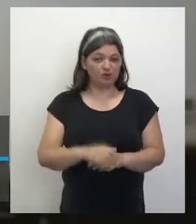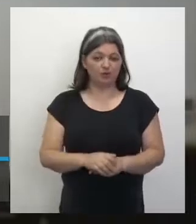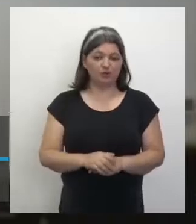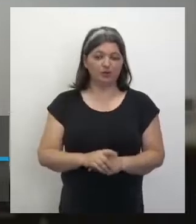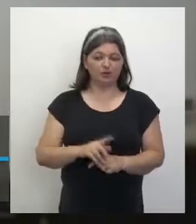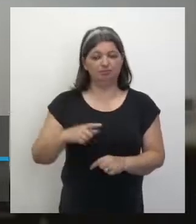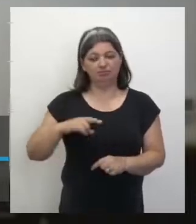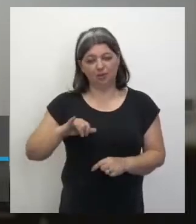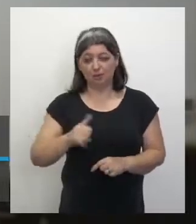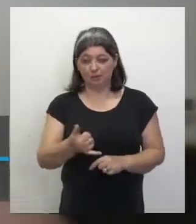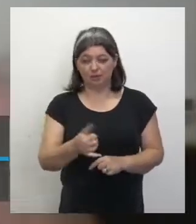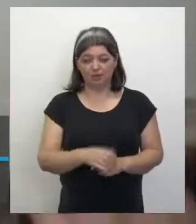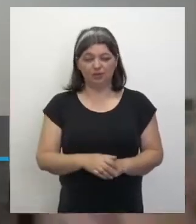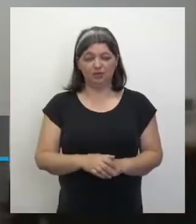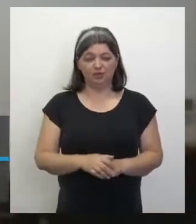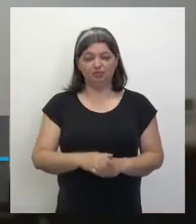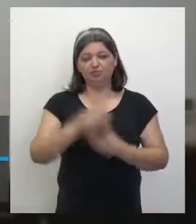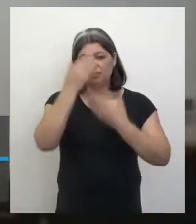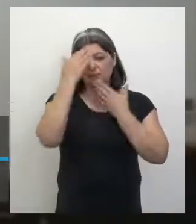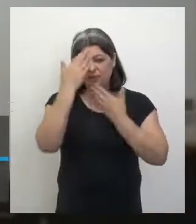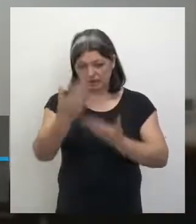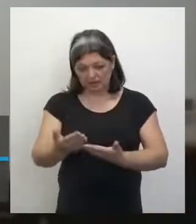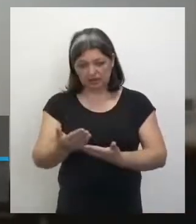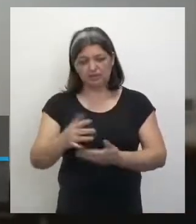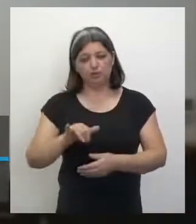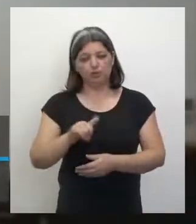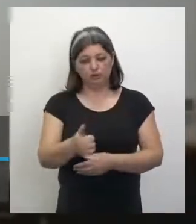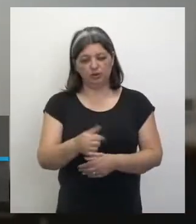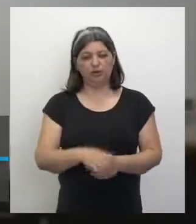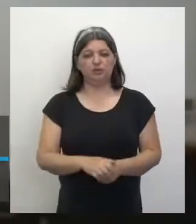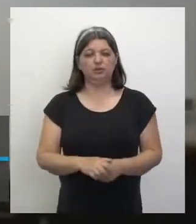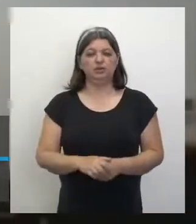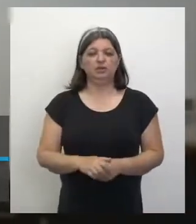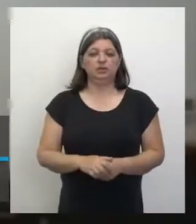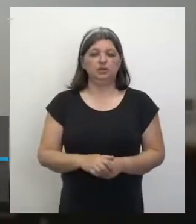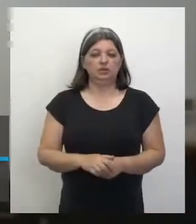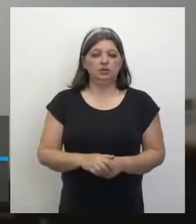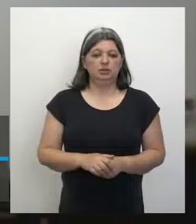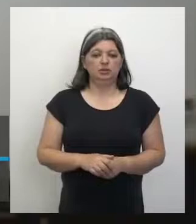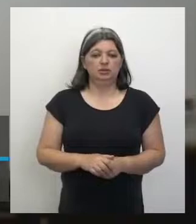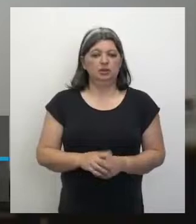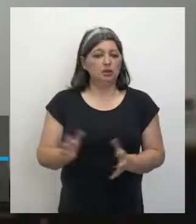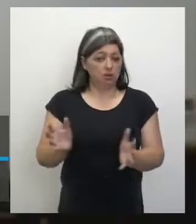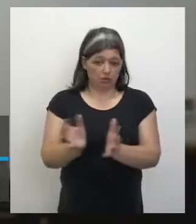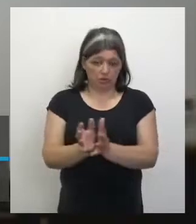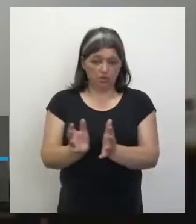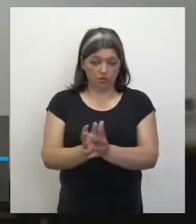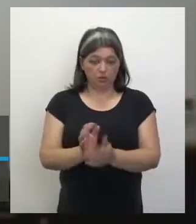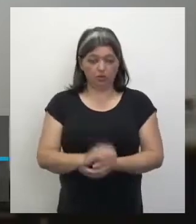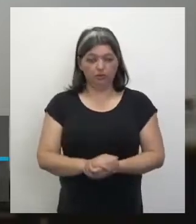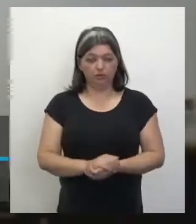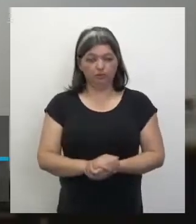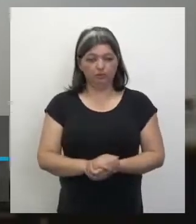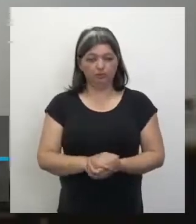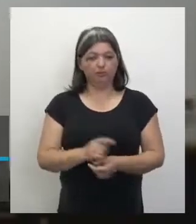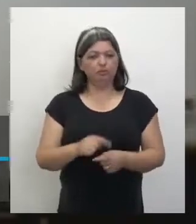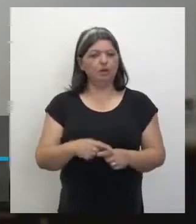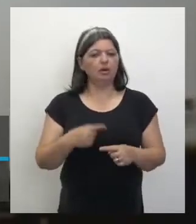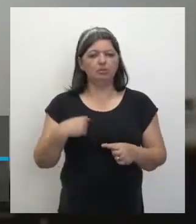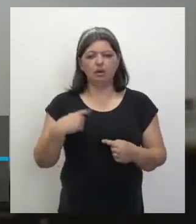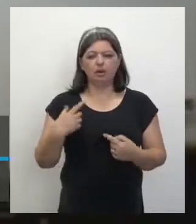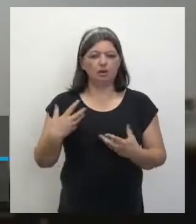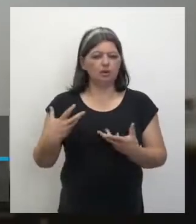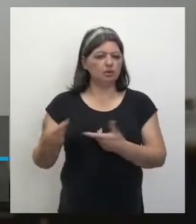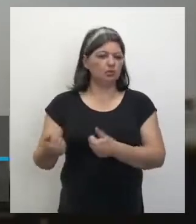essa oportunidade. Então, eu quero agradecer a vocês, né? Você, Tiago, a Maria Fernanda, ao pessoal, tá? E meu convite se deu, né? Nós